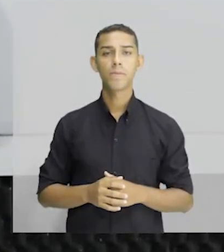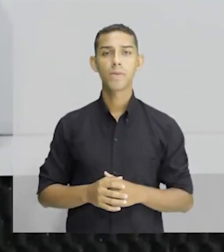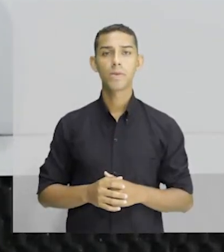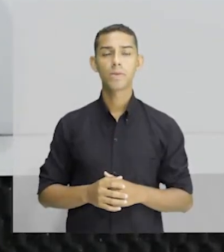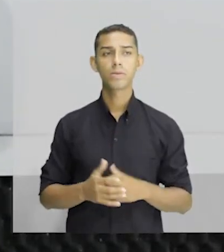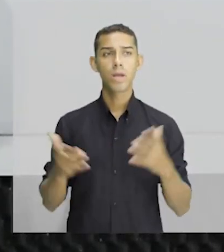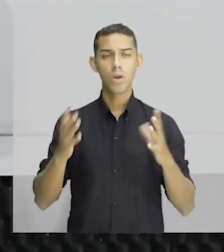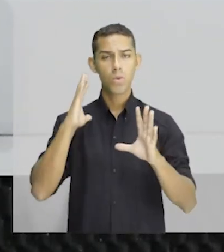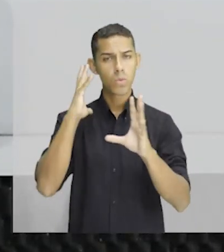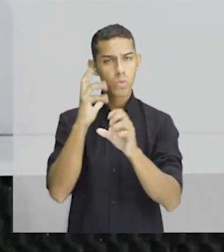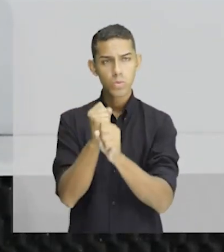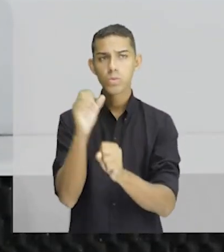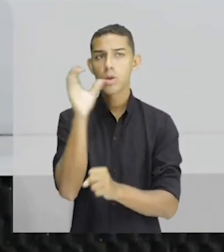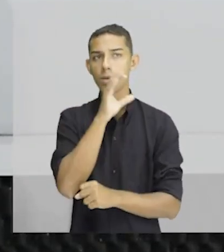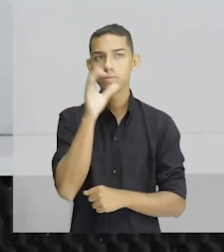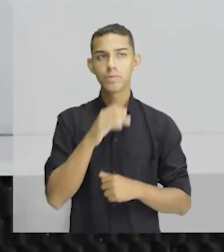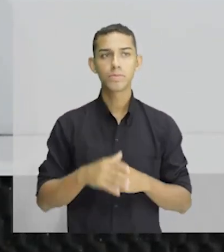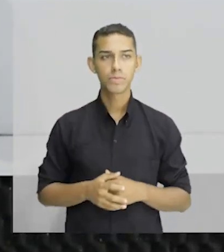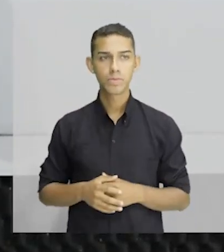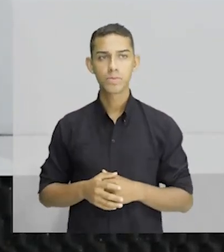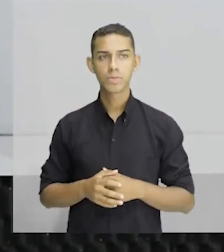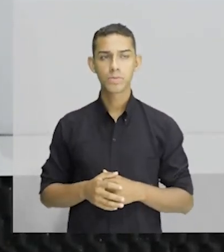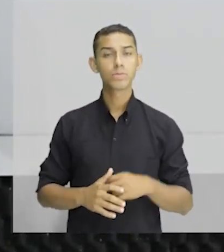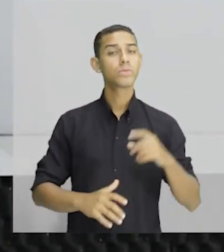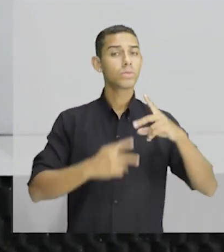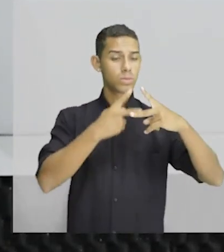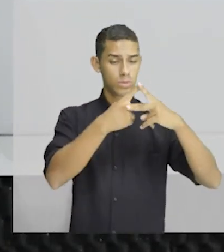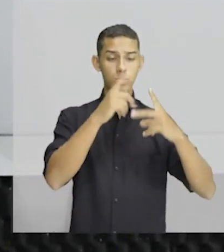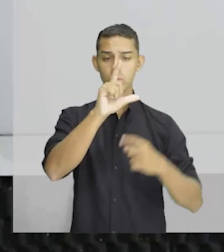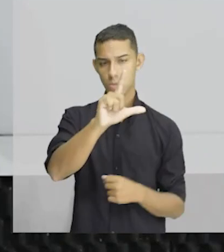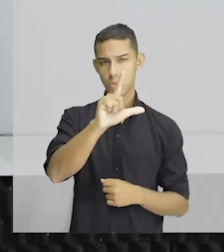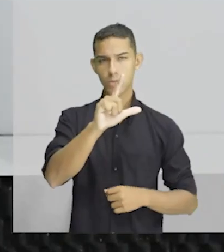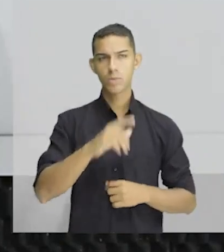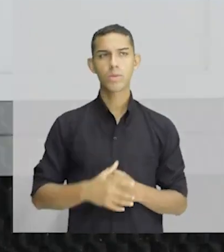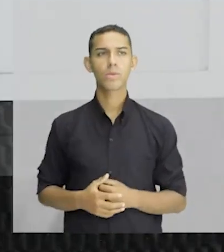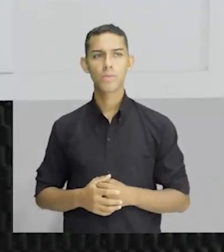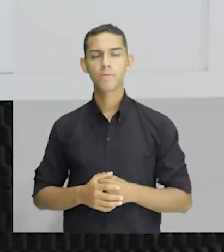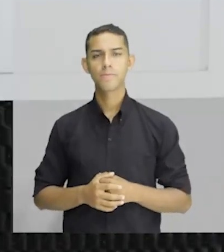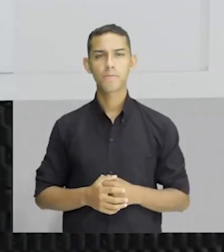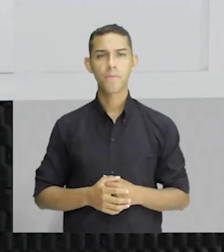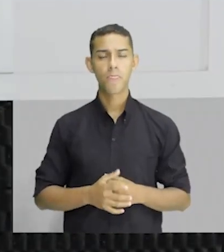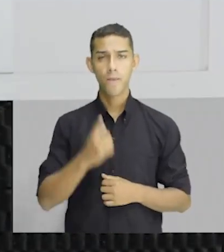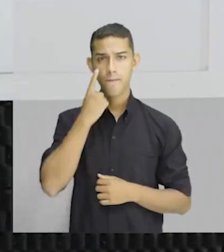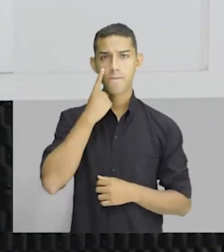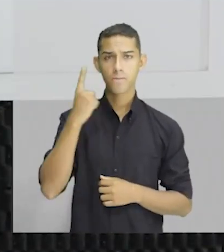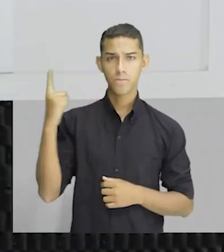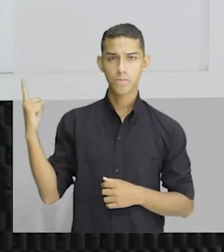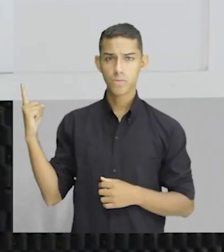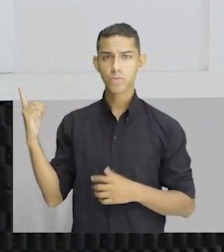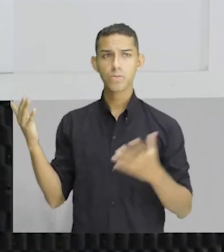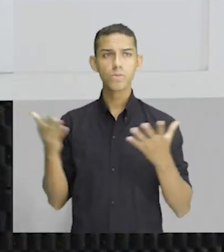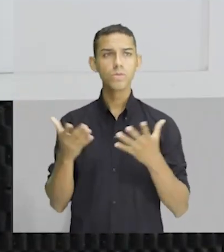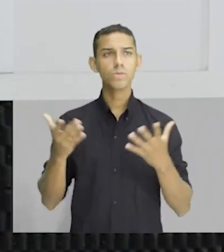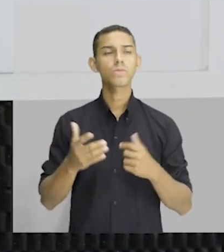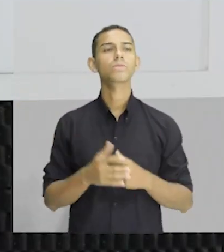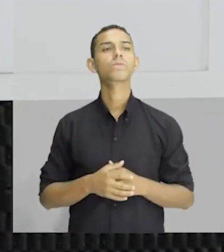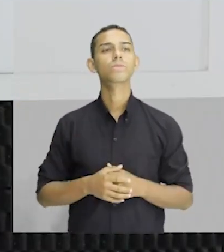vamos fazer essa continha agora. ΔL do aço, olhando para vocês um pouquinho agora,